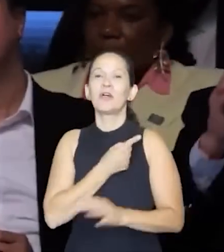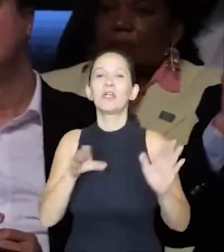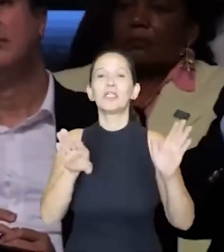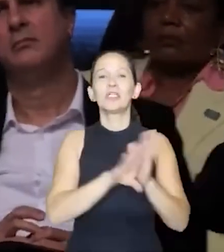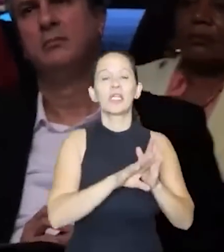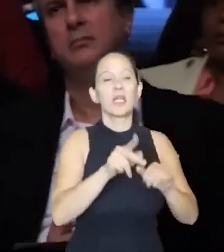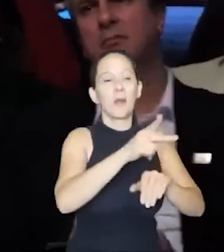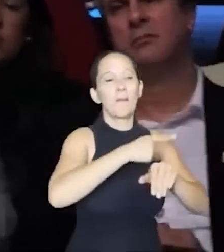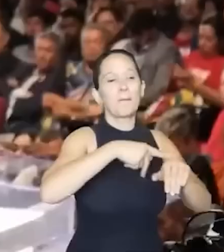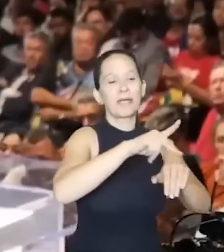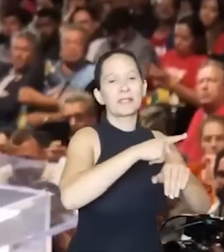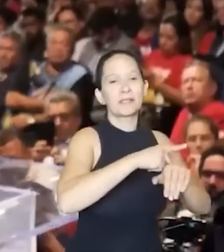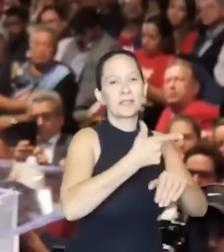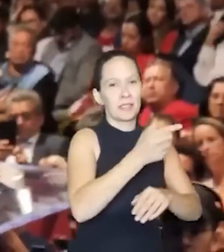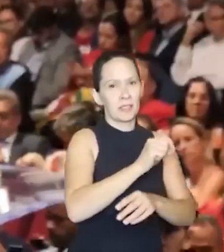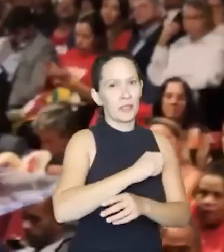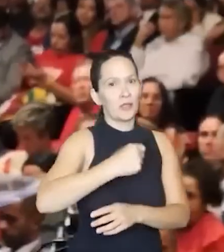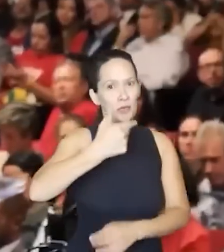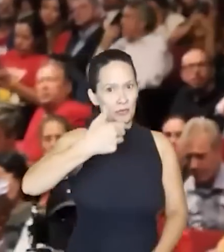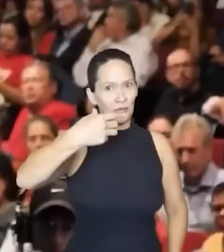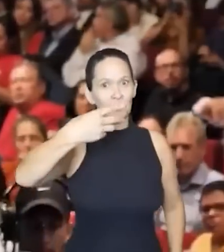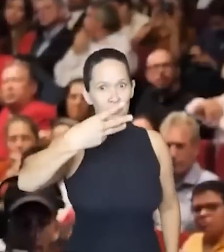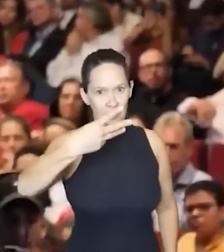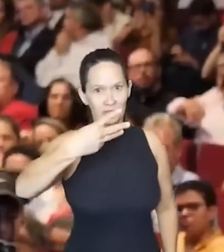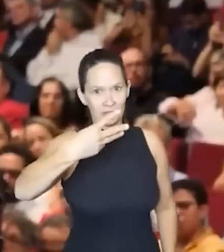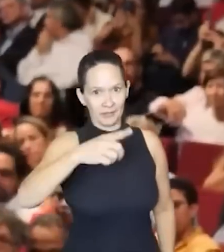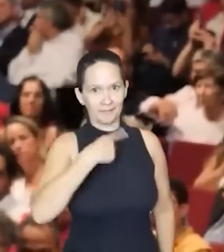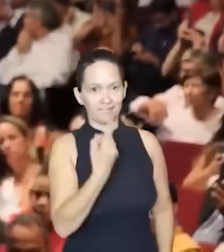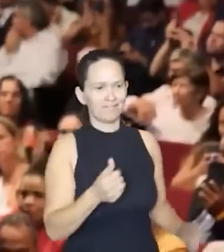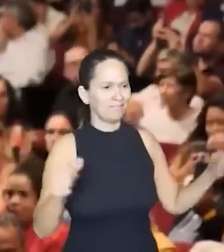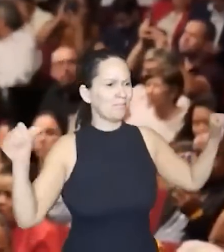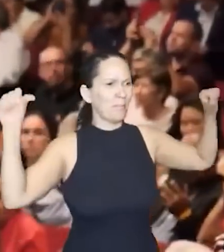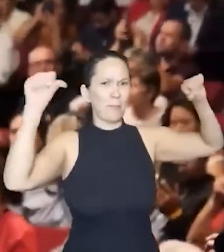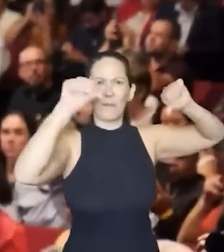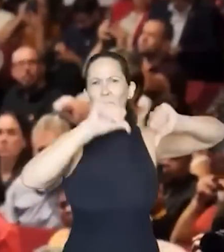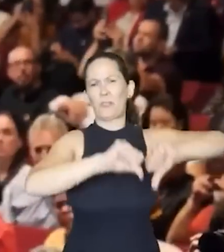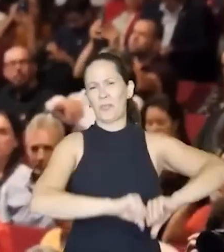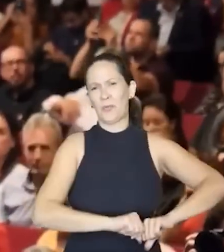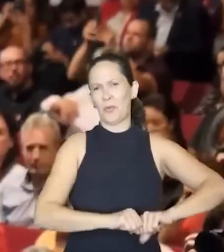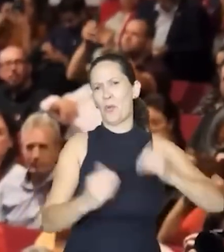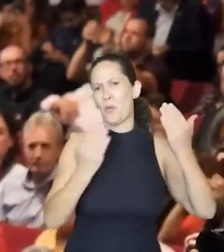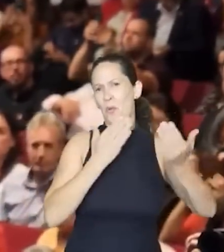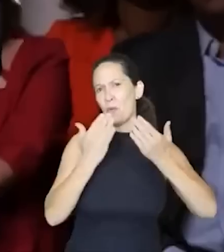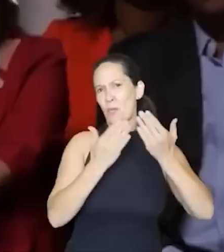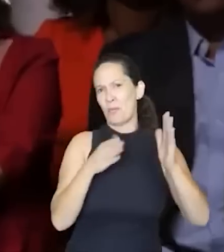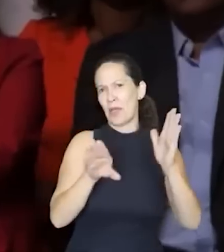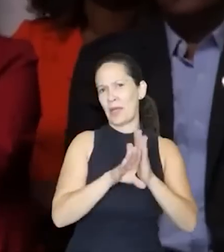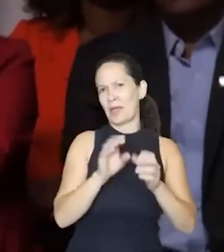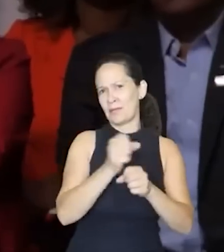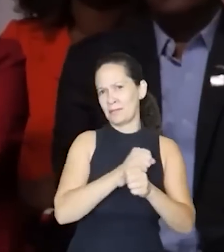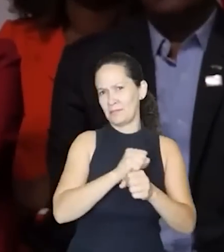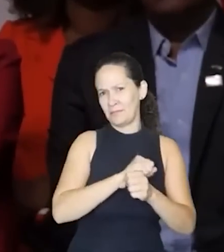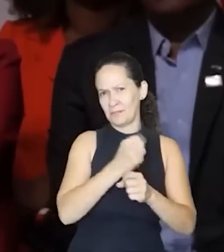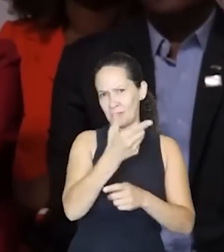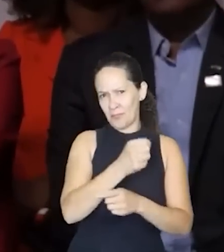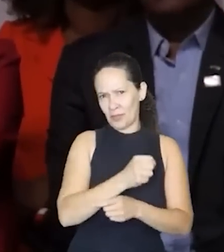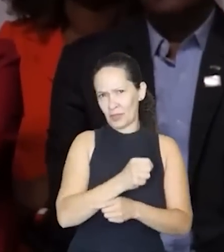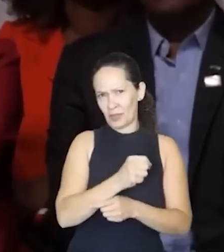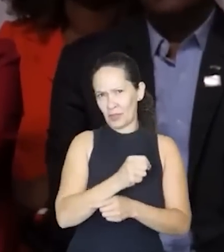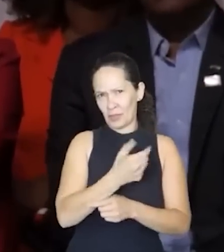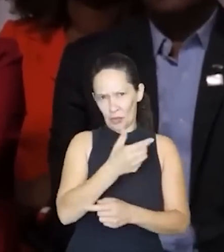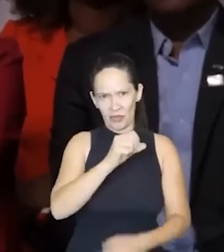em 2023, muito pior do que aquele que nós recebemos em 2003. Muito